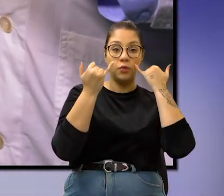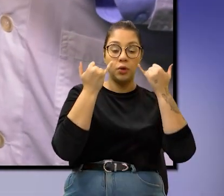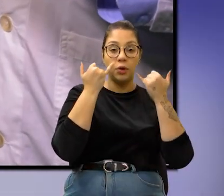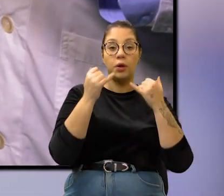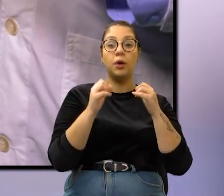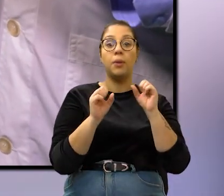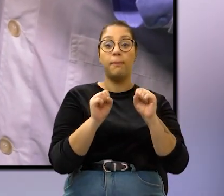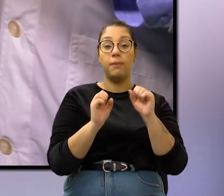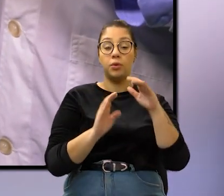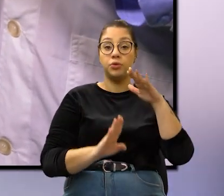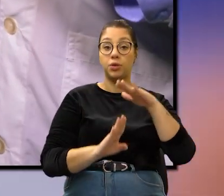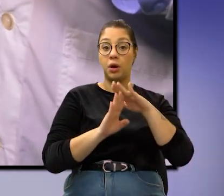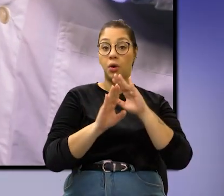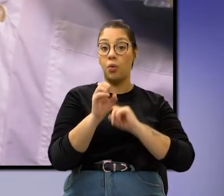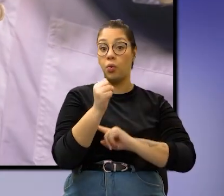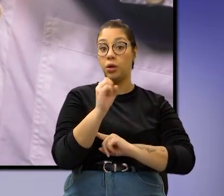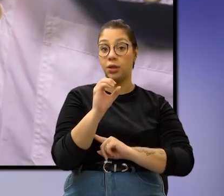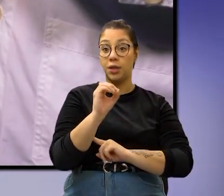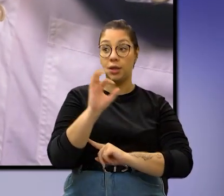a mais de 80%.